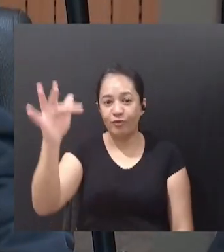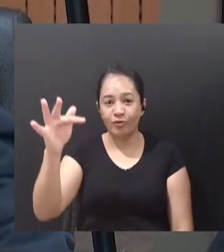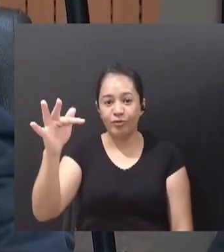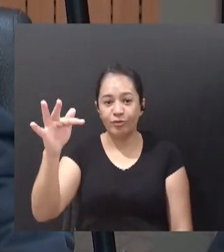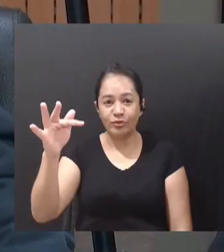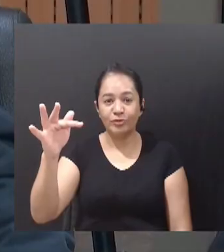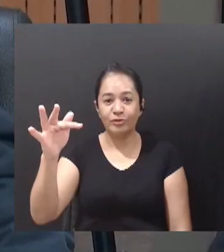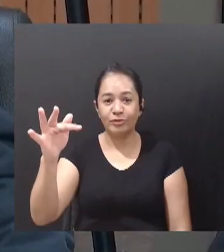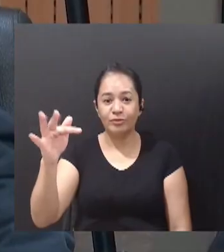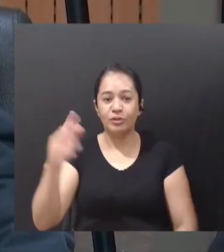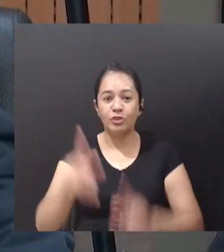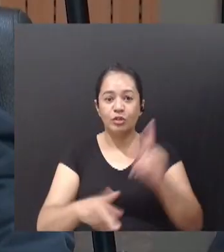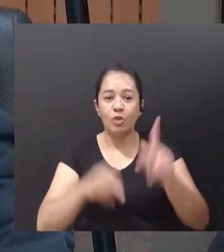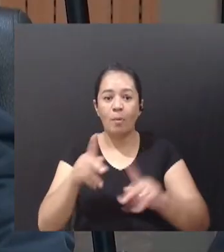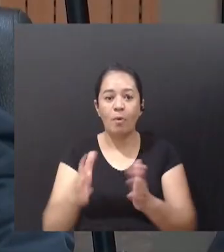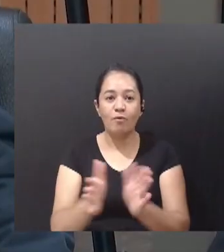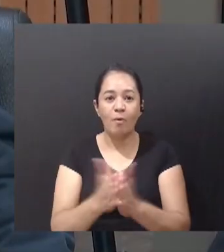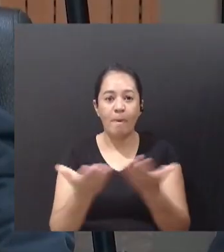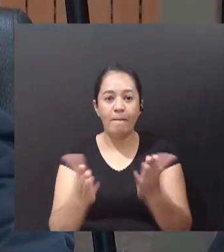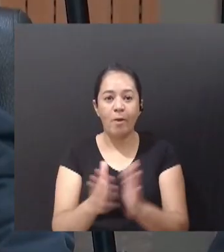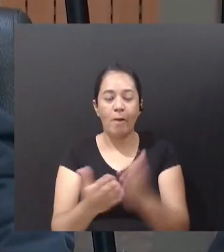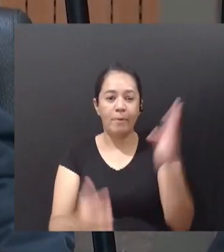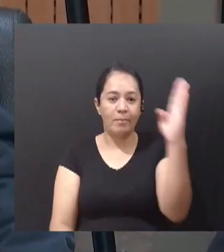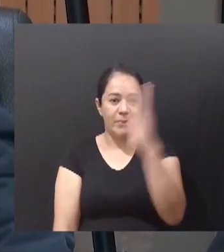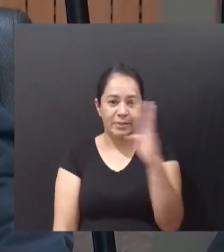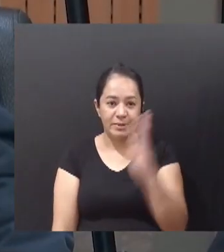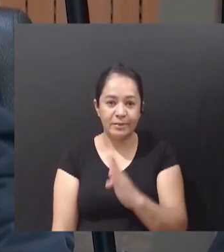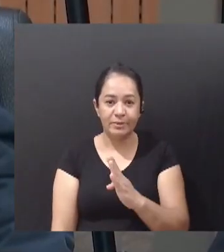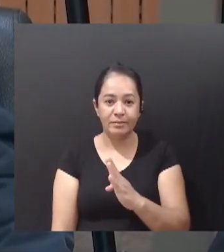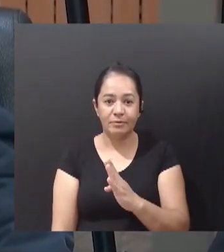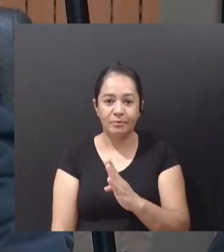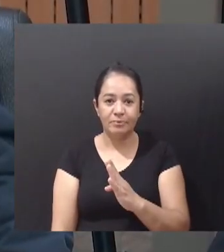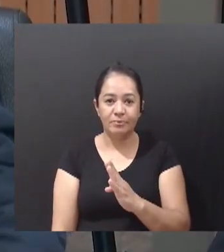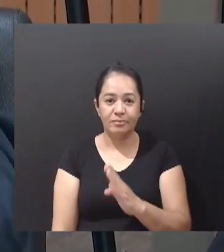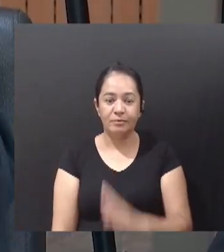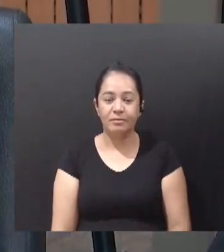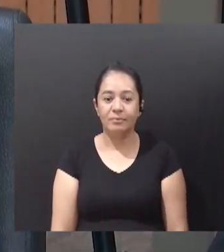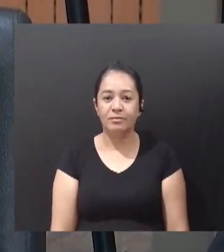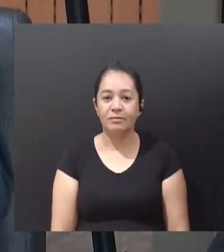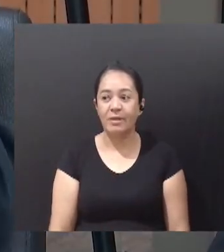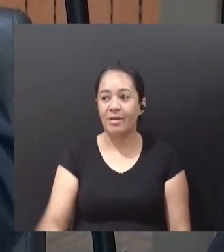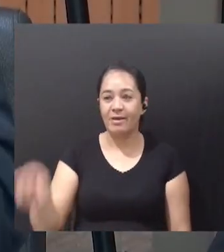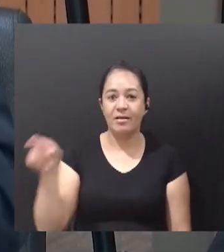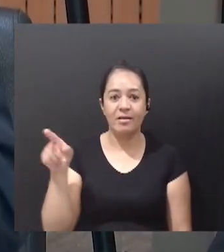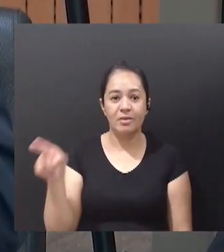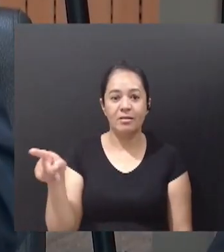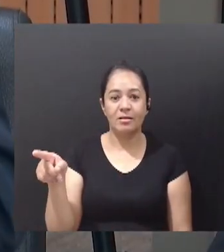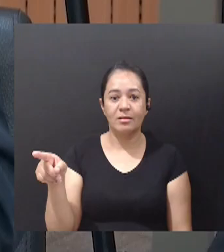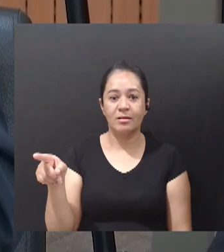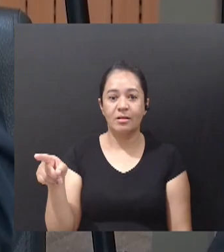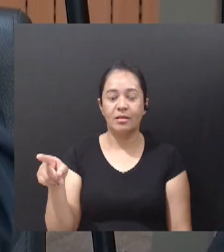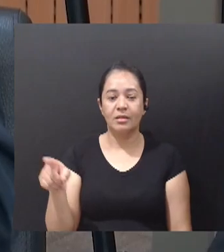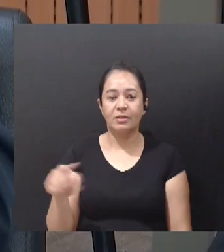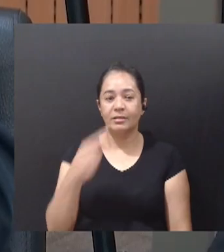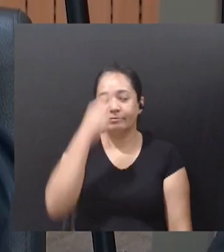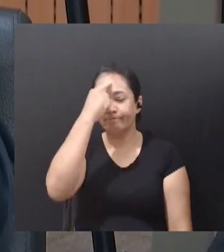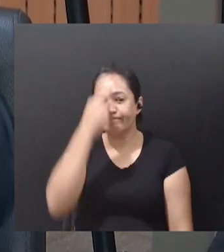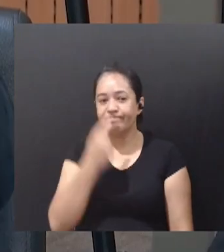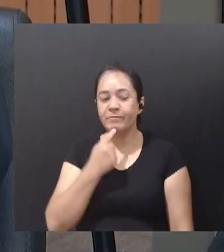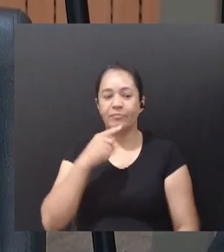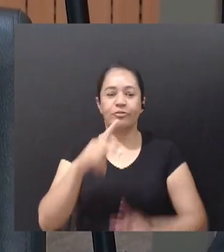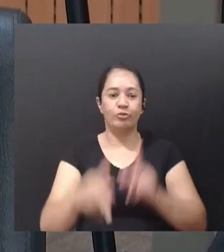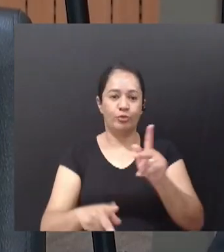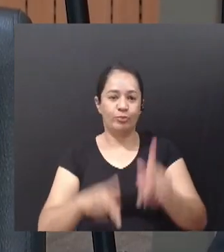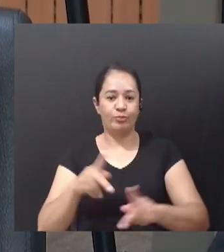povo pobre brasileiro. O PT ainda não sabe. Ele tem a afeição do povo. Ele